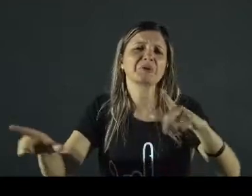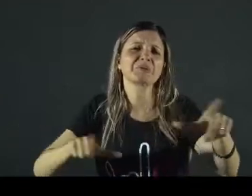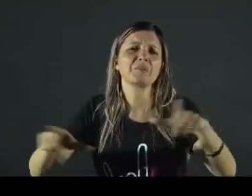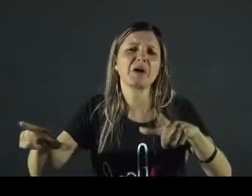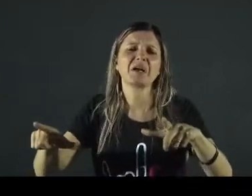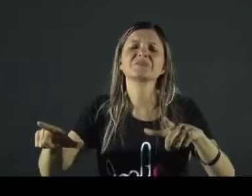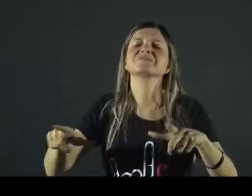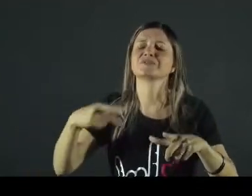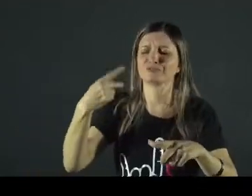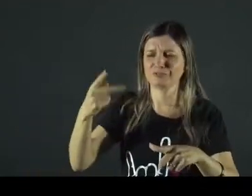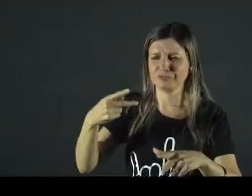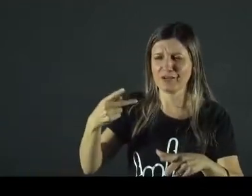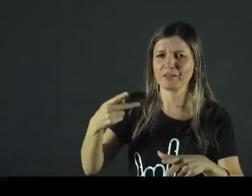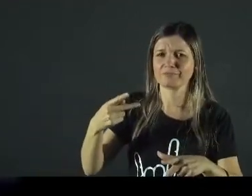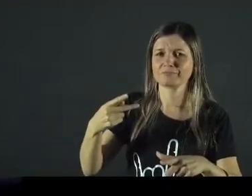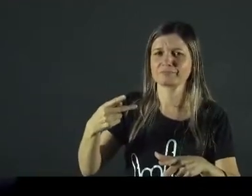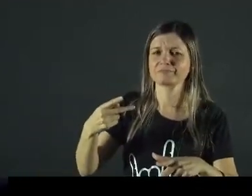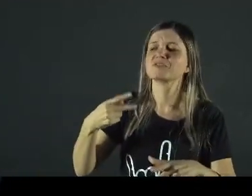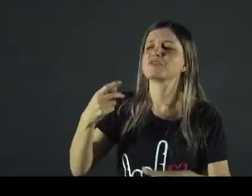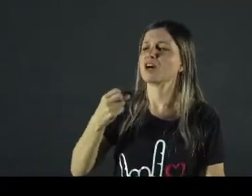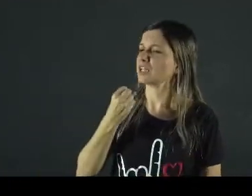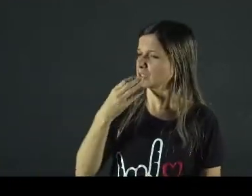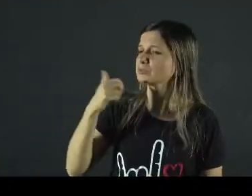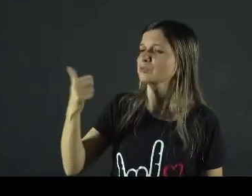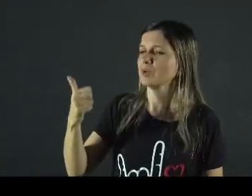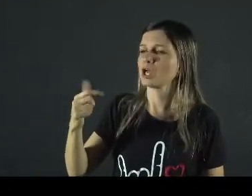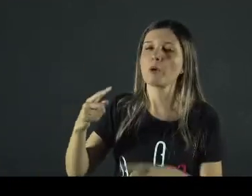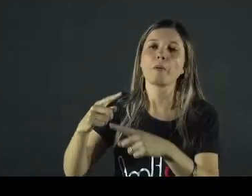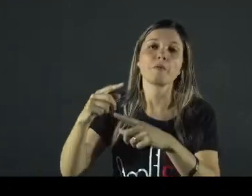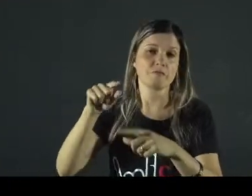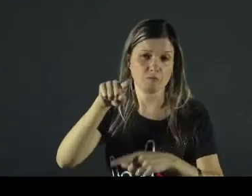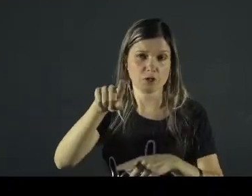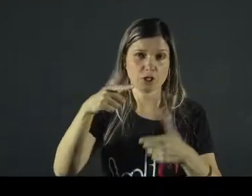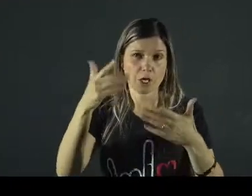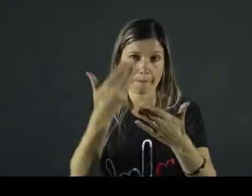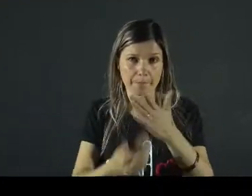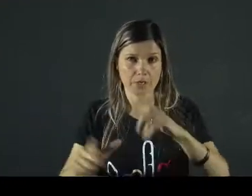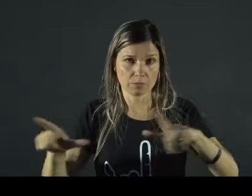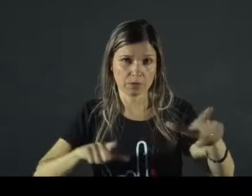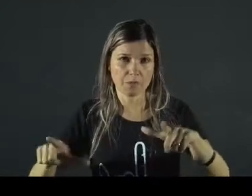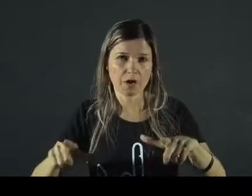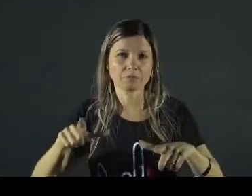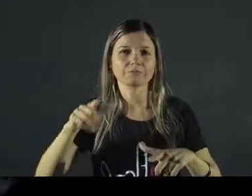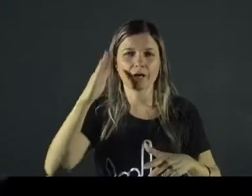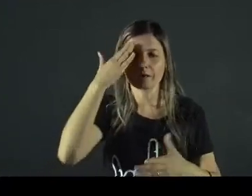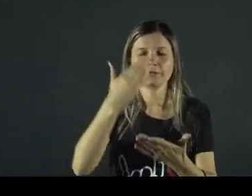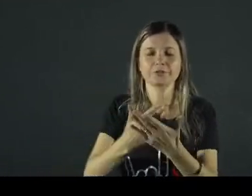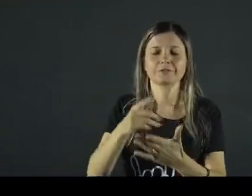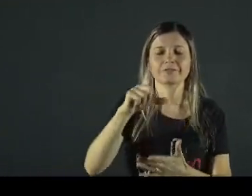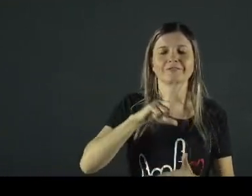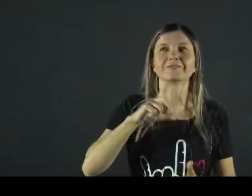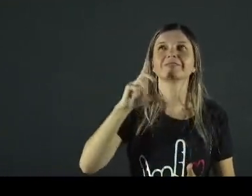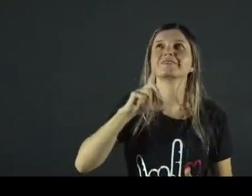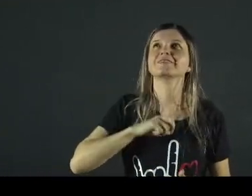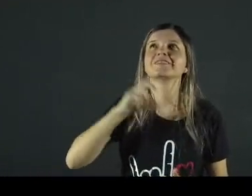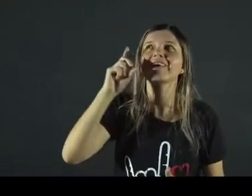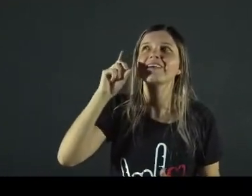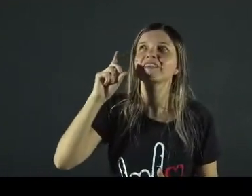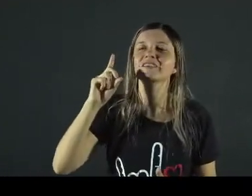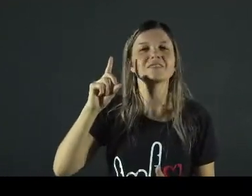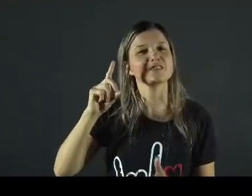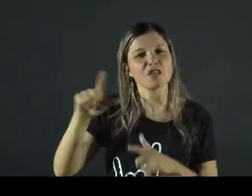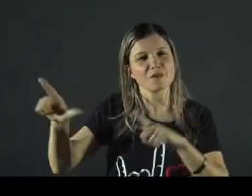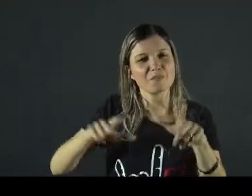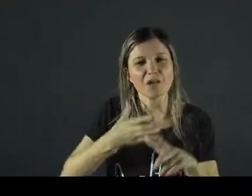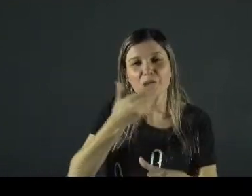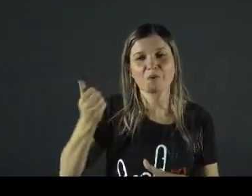Você perdeu o emprego porque Deus vai te dar um emprego melhor. Amém? Aleluia. Está com uma dorzinha na